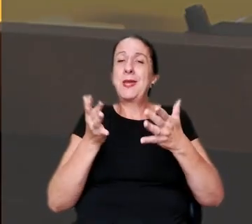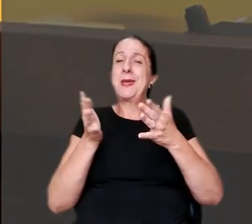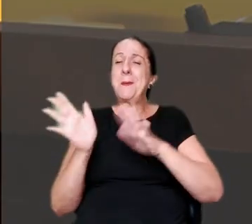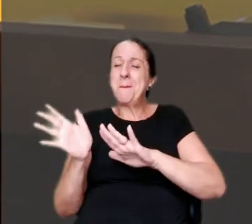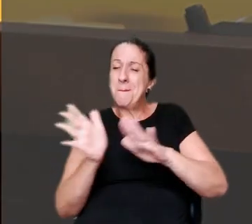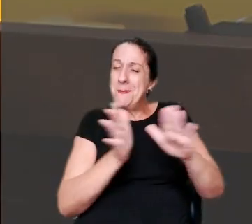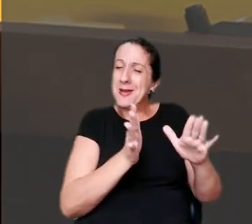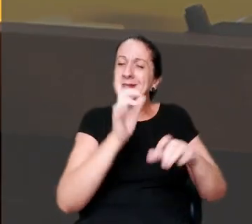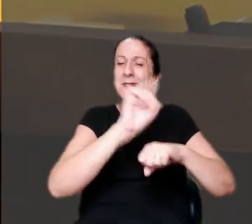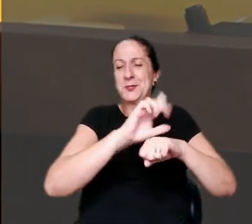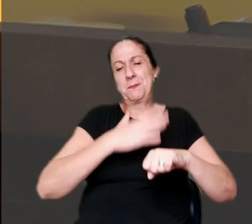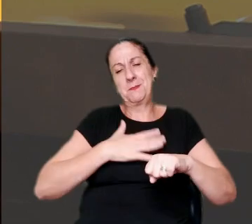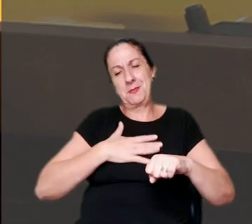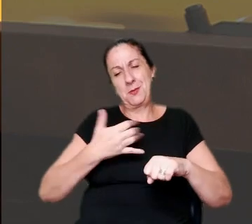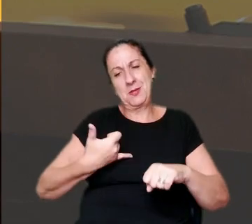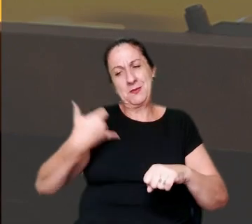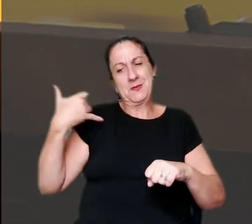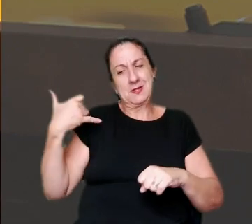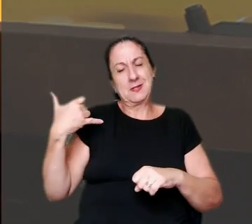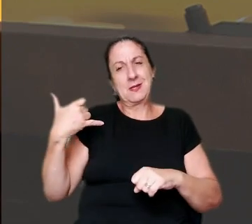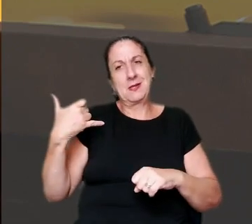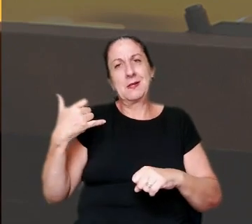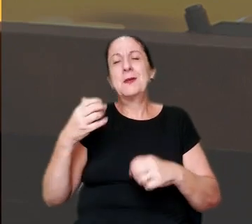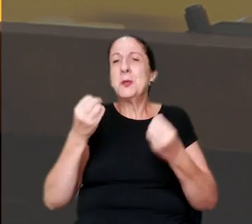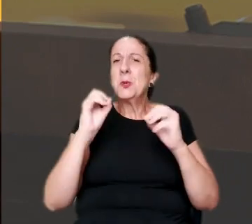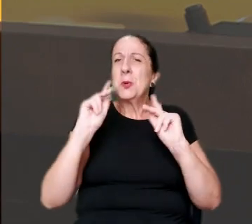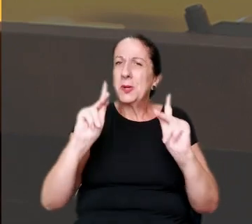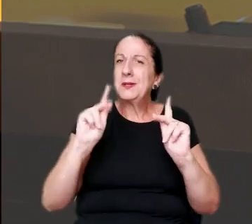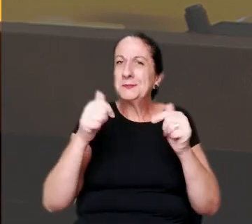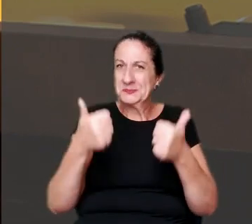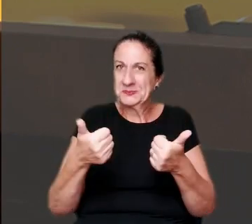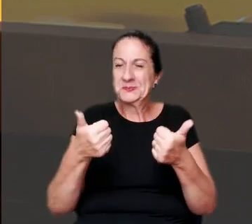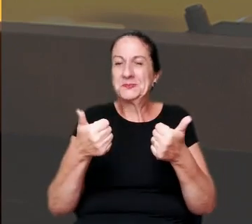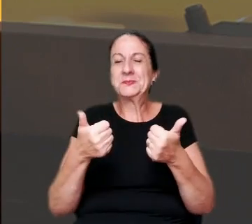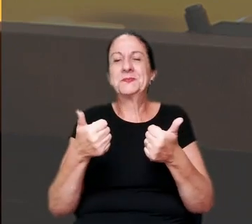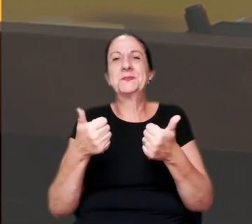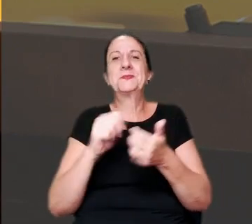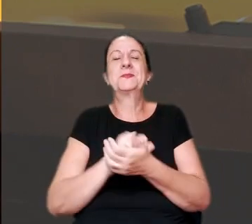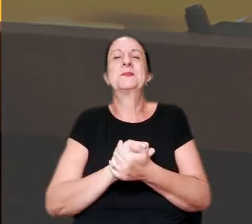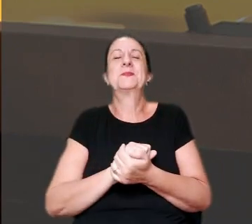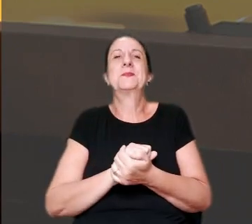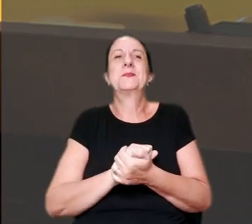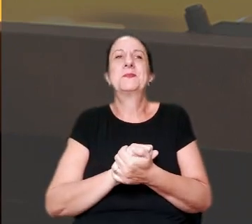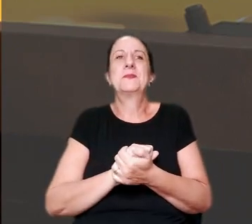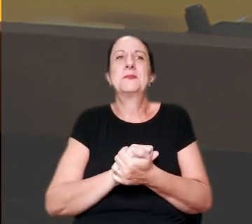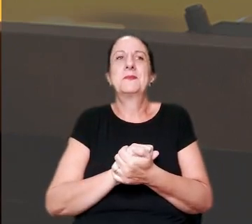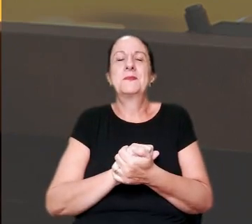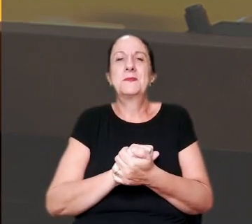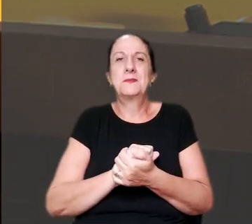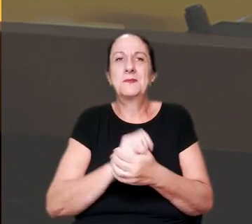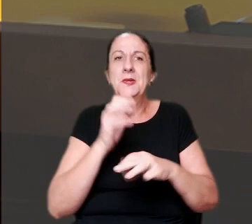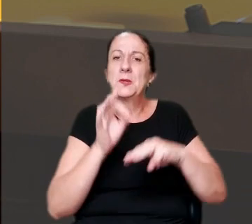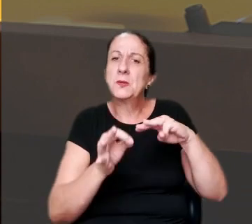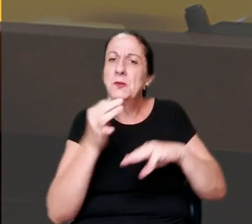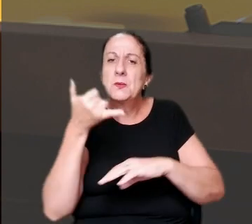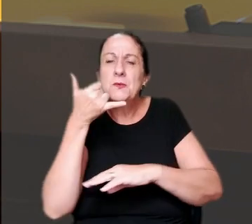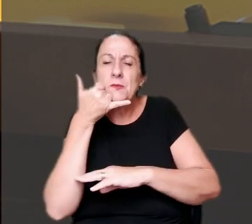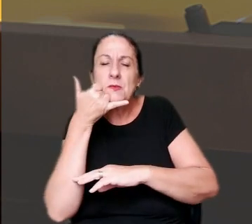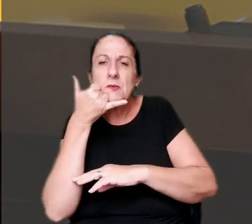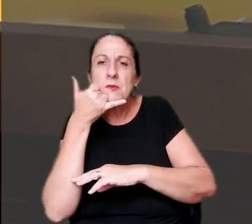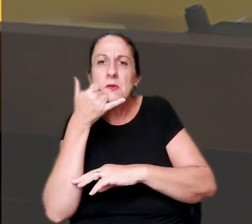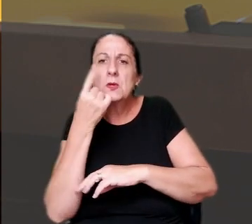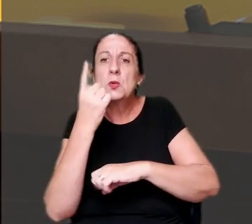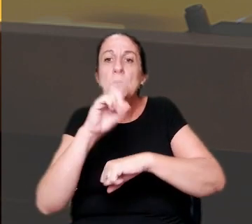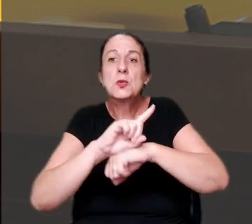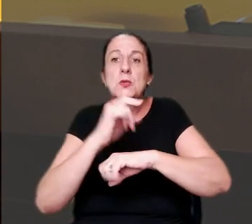que deixe passar o dia tal que eu vou fazer aniversário. Eu disse, o quê, rapaz? Bem, tal, pá. Aí o ministro Fausto um dia me